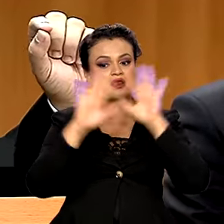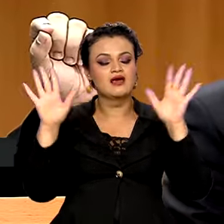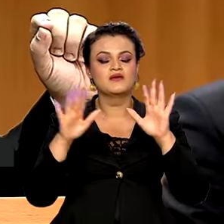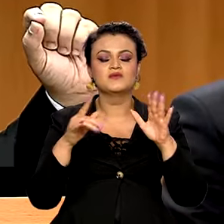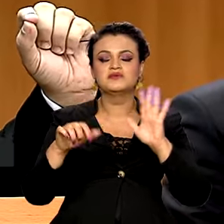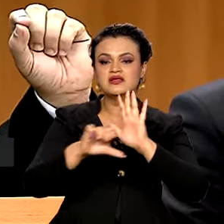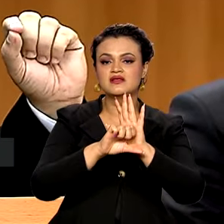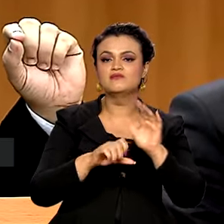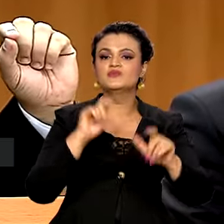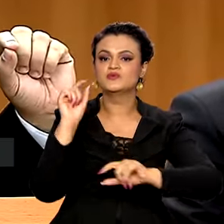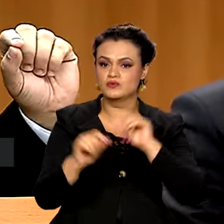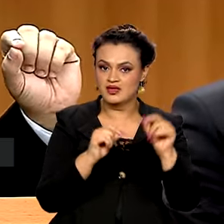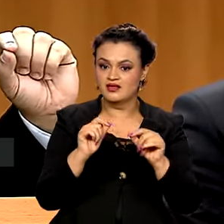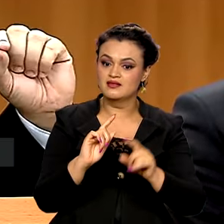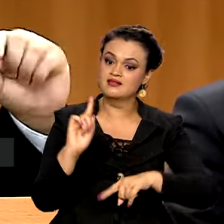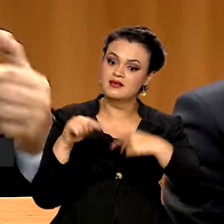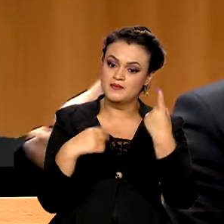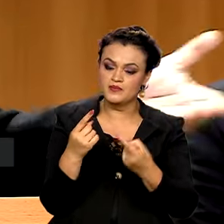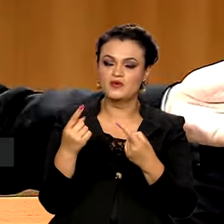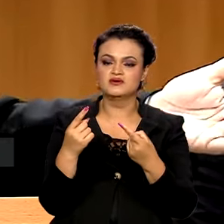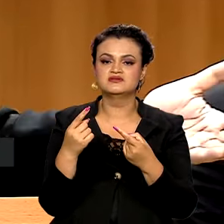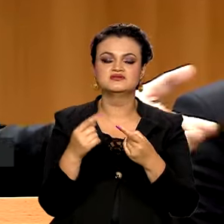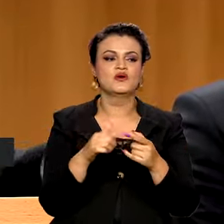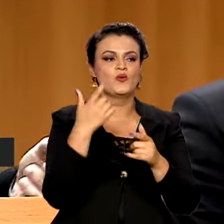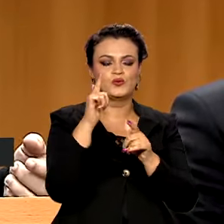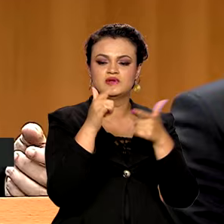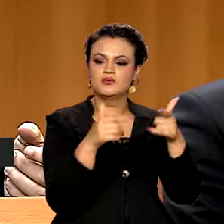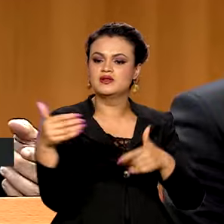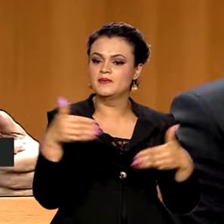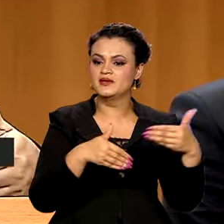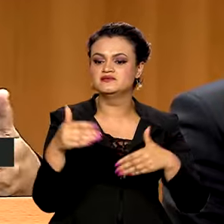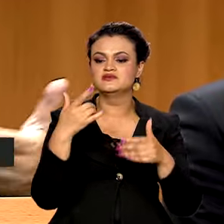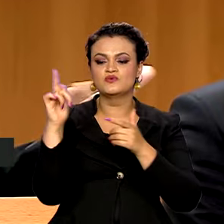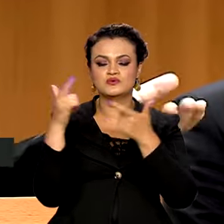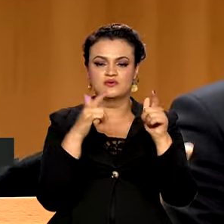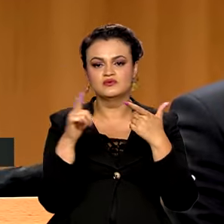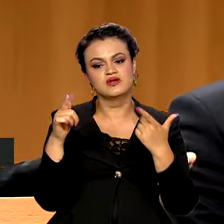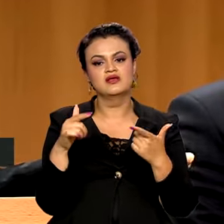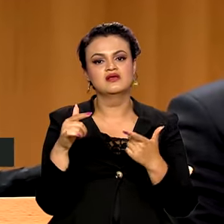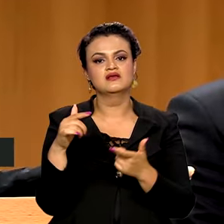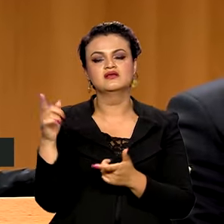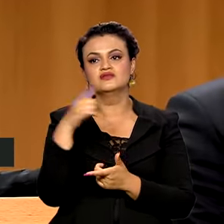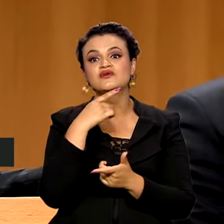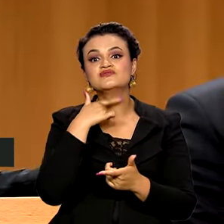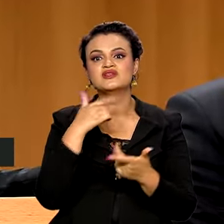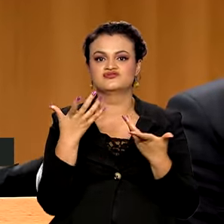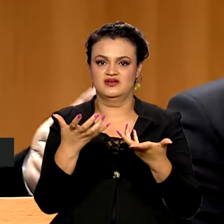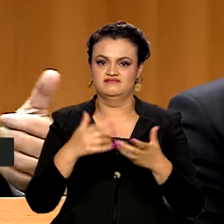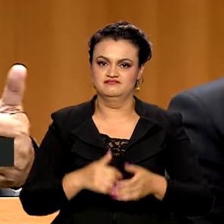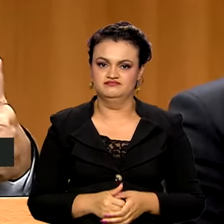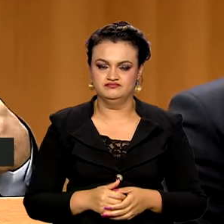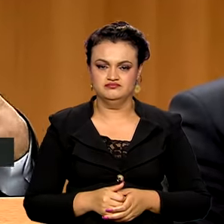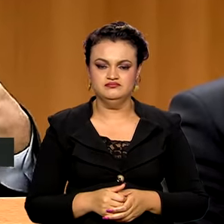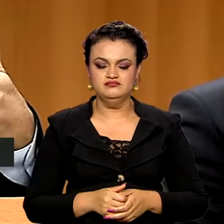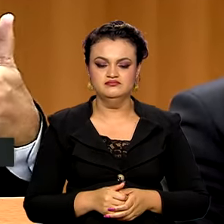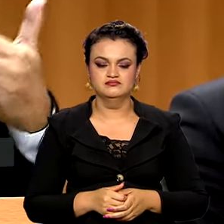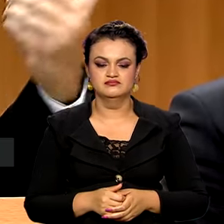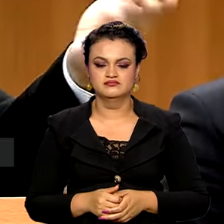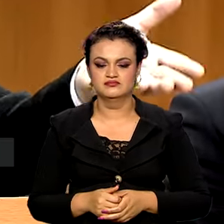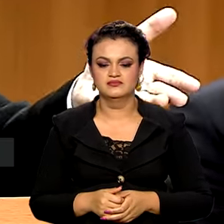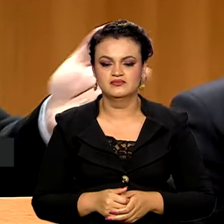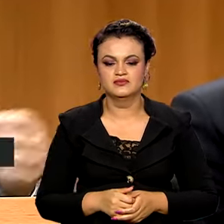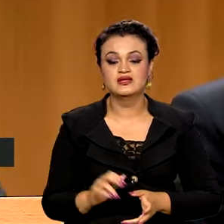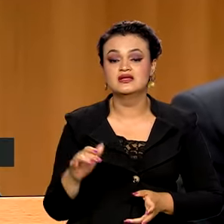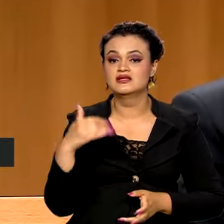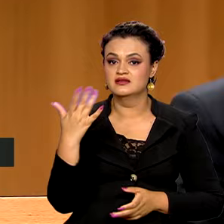do crime e, evidentemente, de outras participações, que é o que todos desejam. A